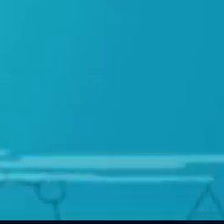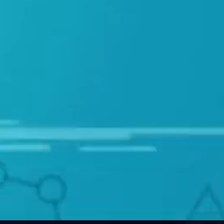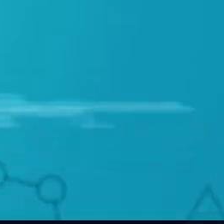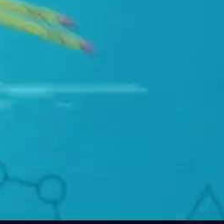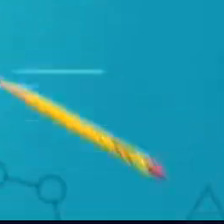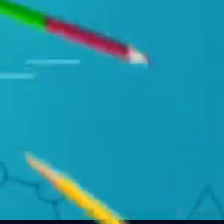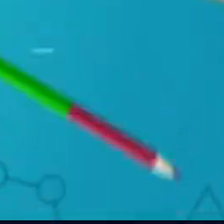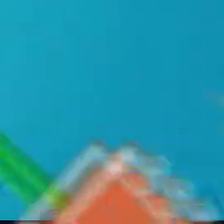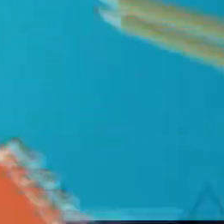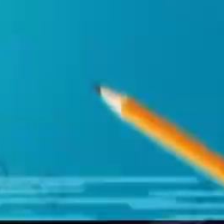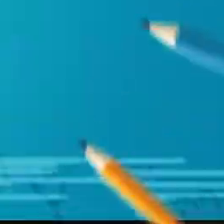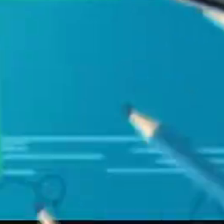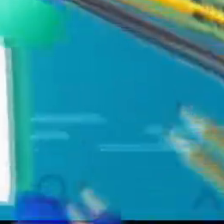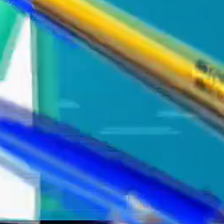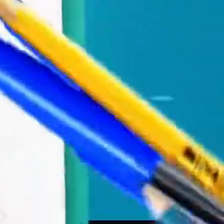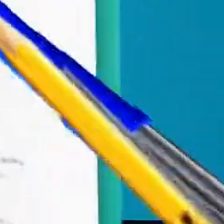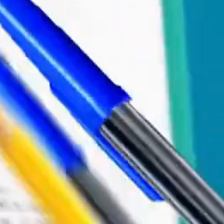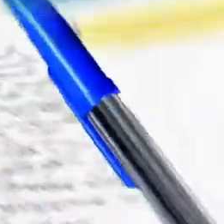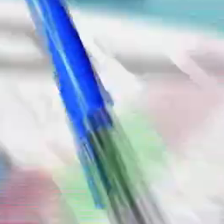o